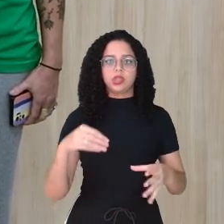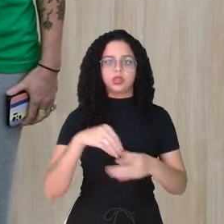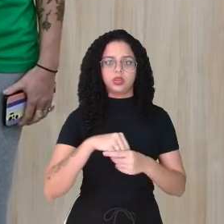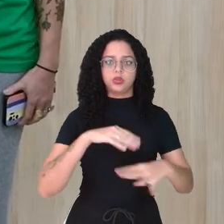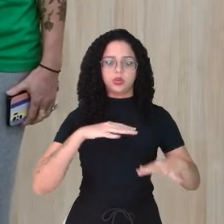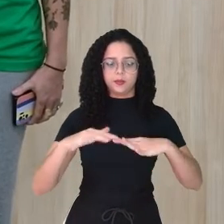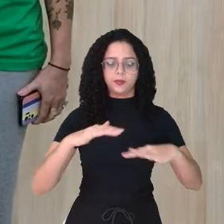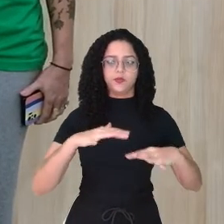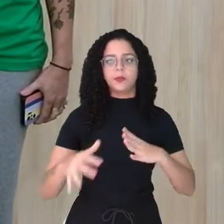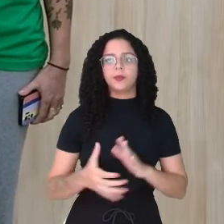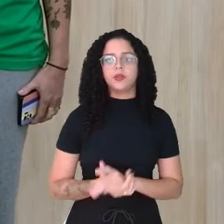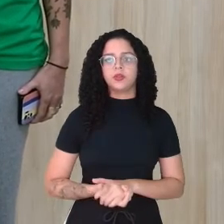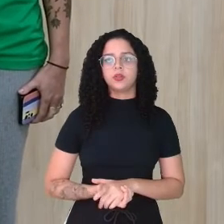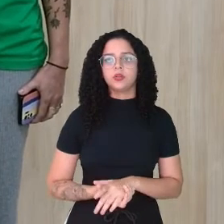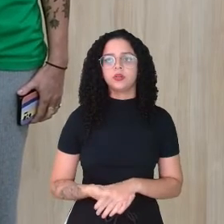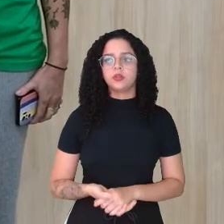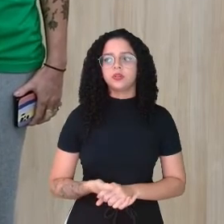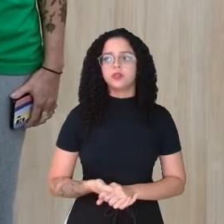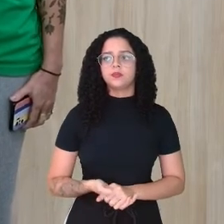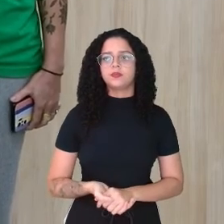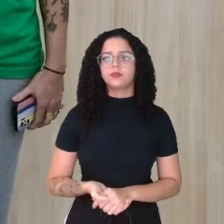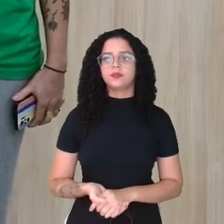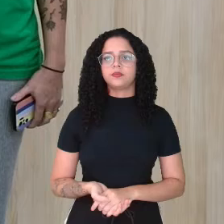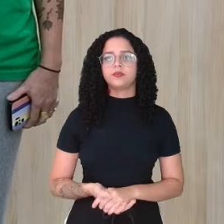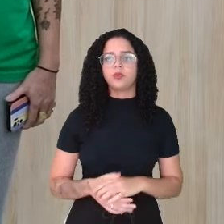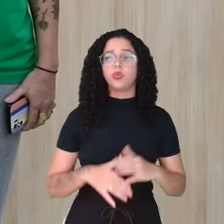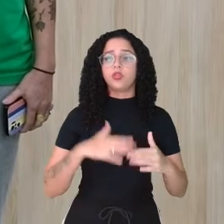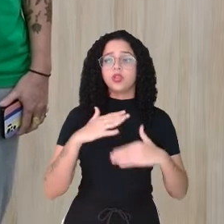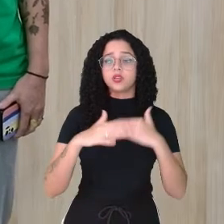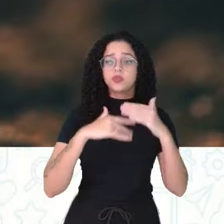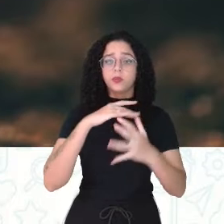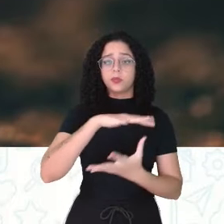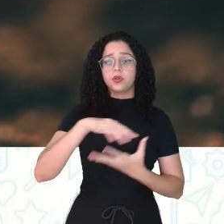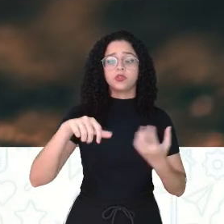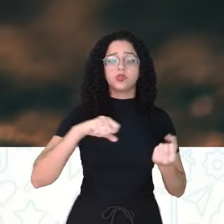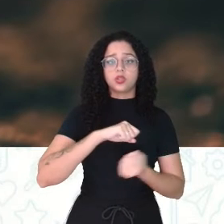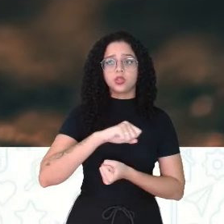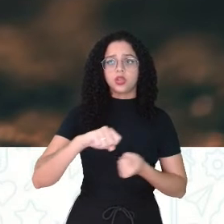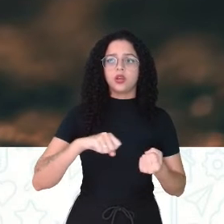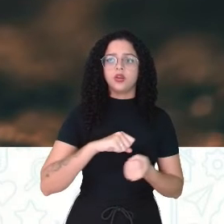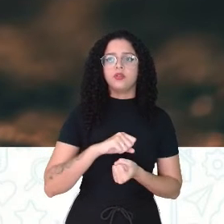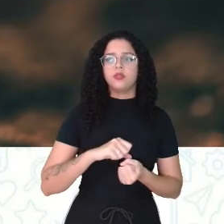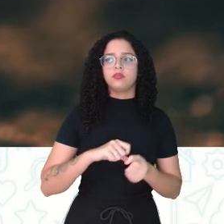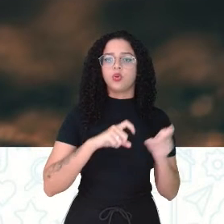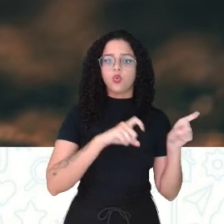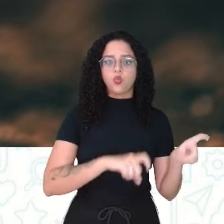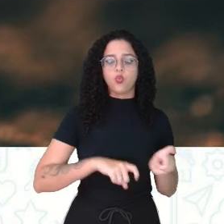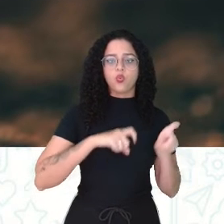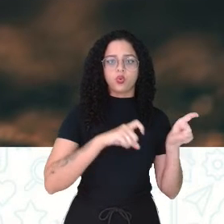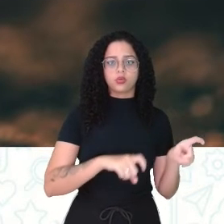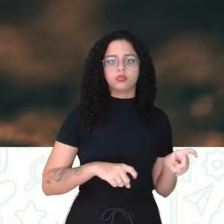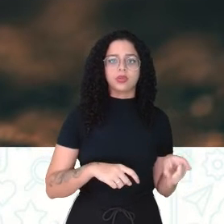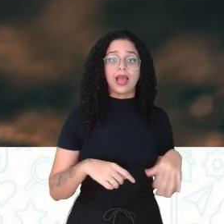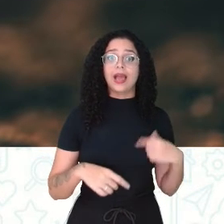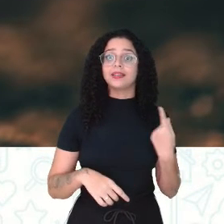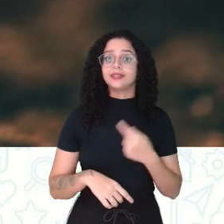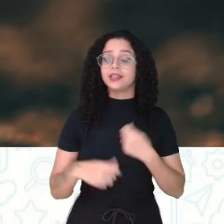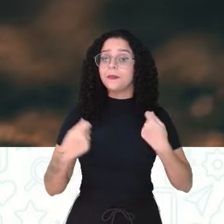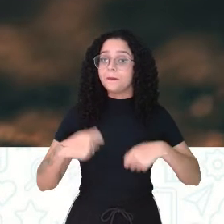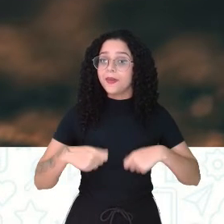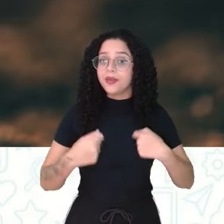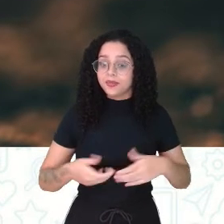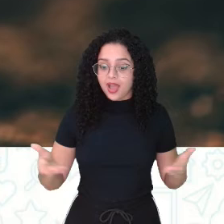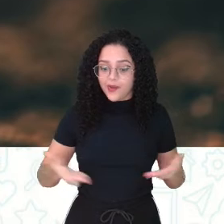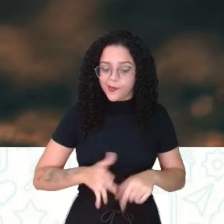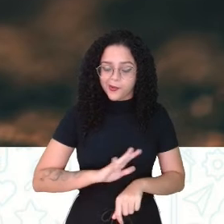movimento da agroecologia. E olha aí, ó, o desenvolvimento rural sustentável é o que a gente precisa